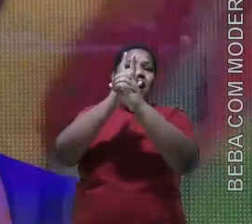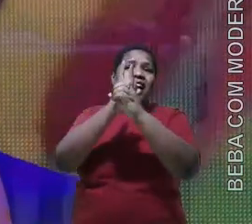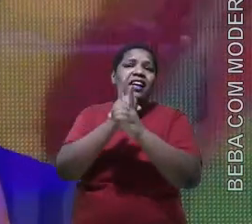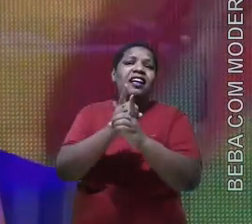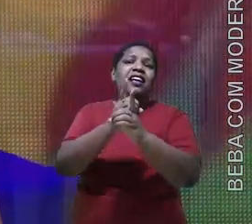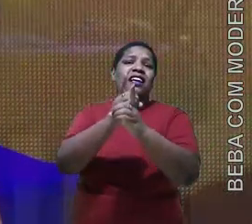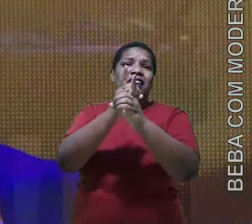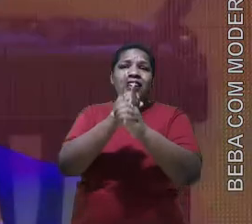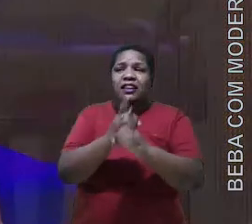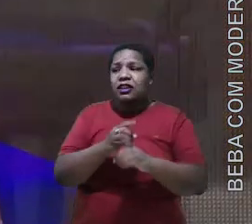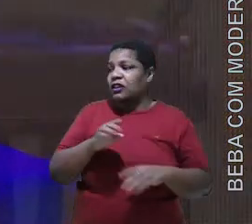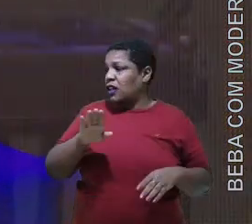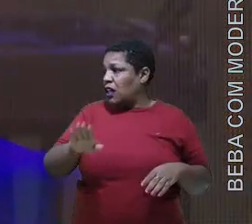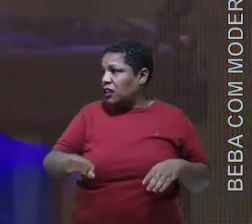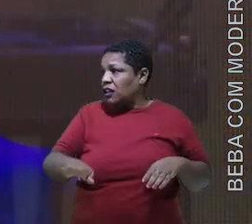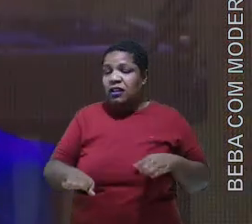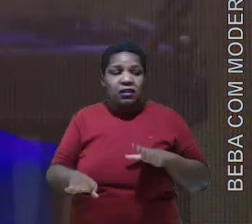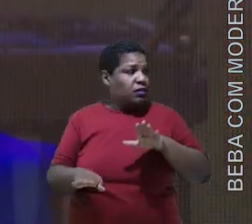quem